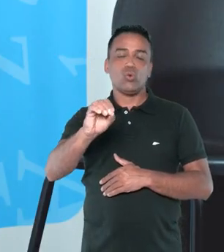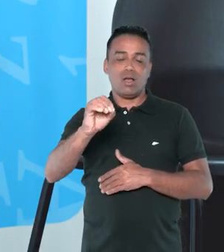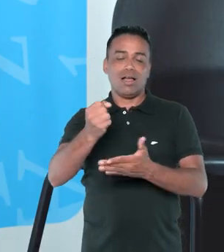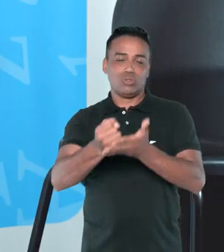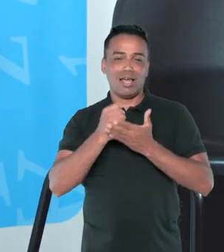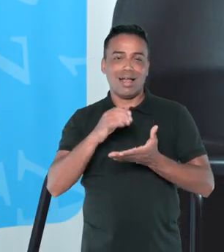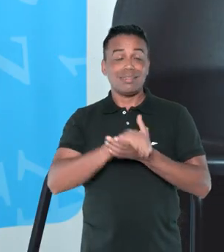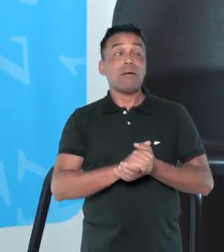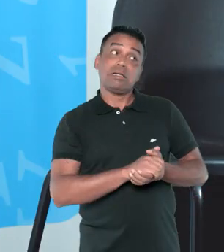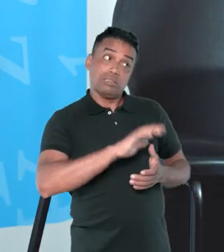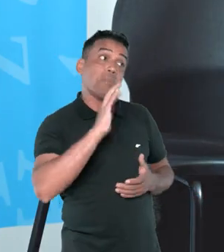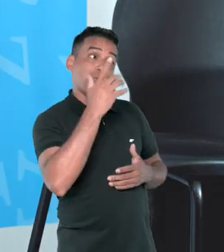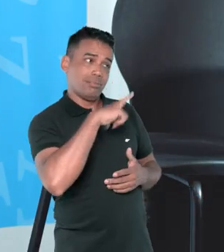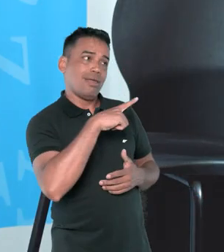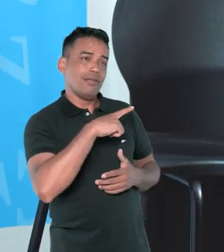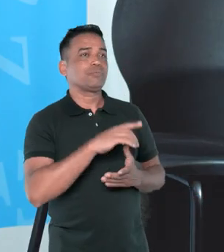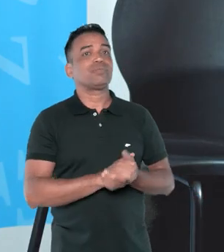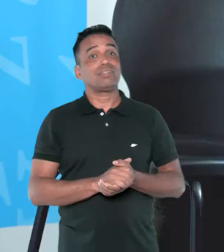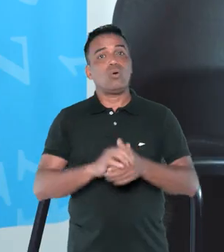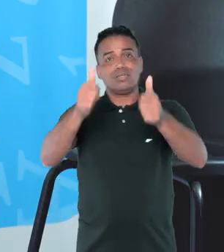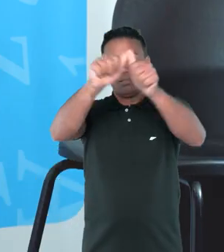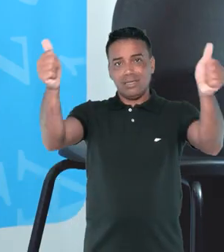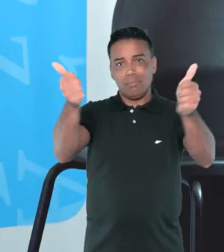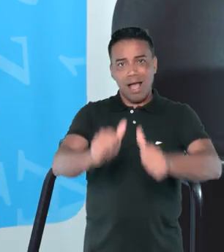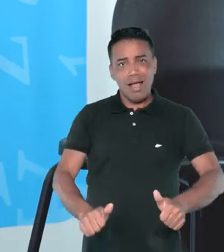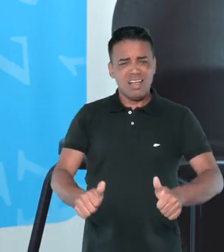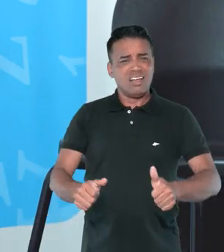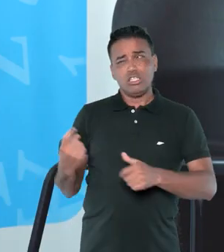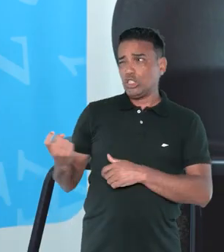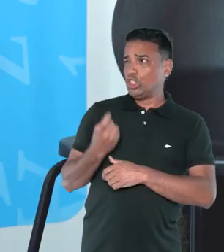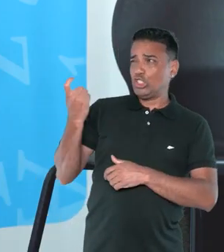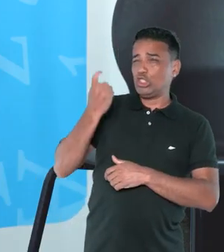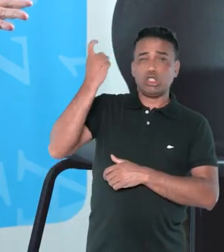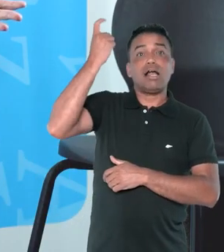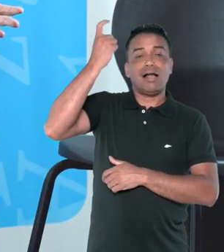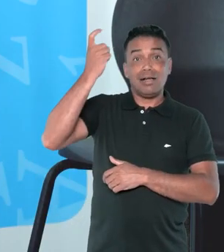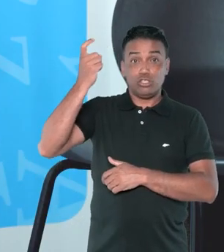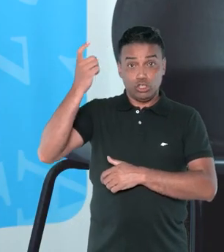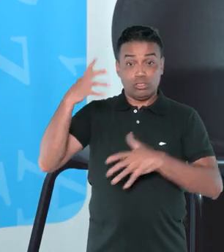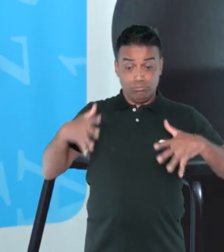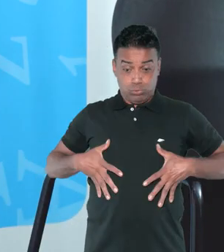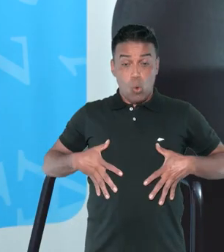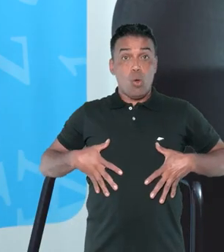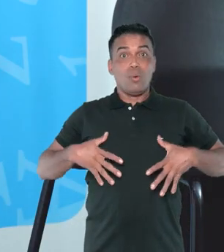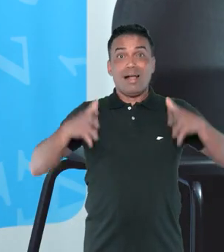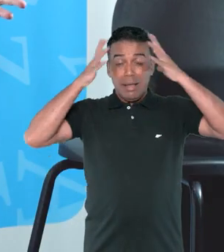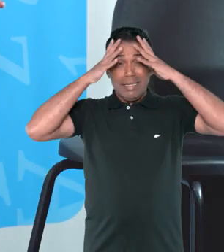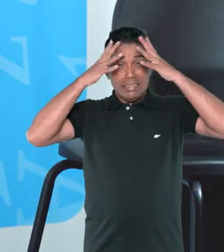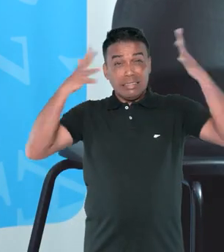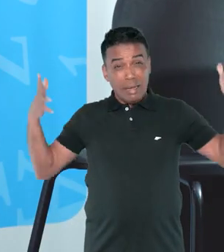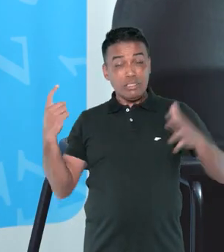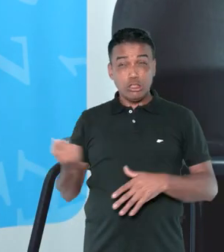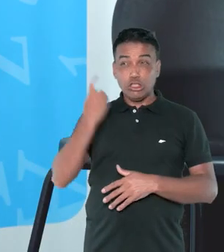Mas de repente tem. E aí essa estátua ficou lá, jogada, essa cabeça está lá até hoje. E essa